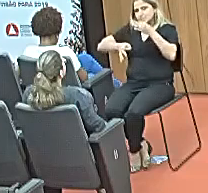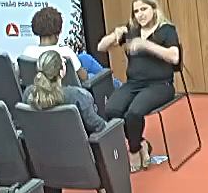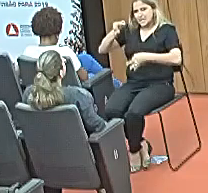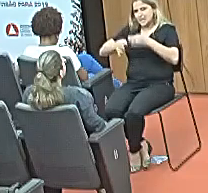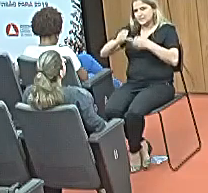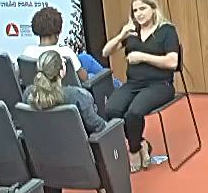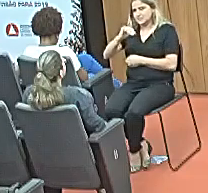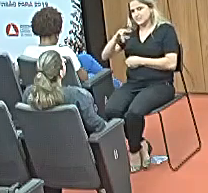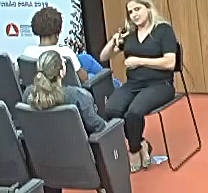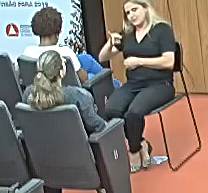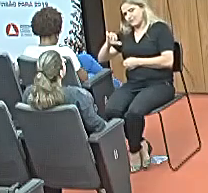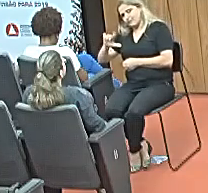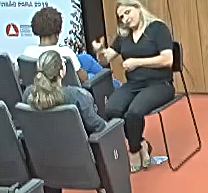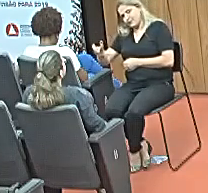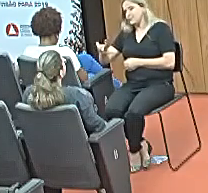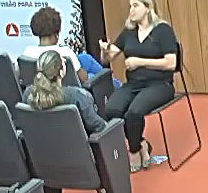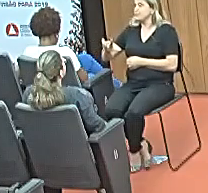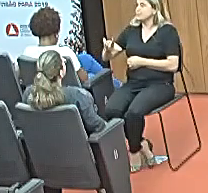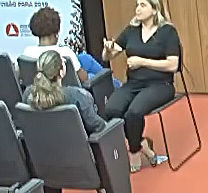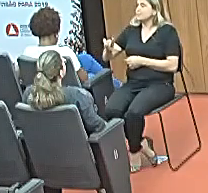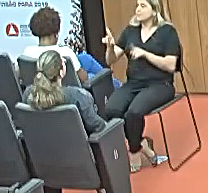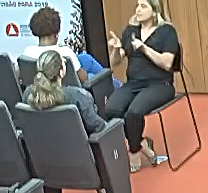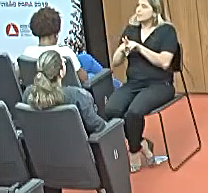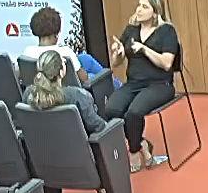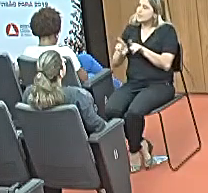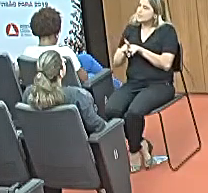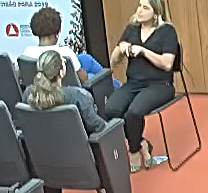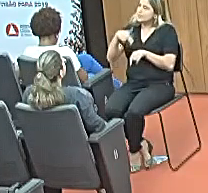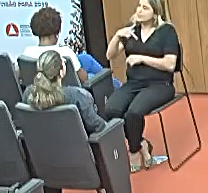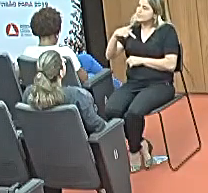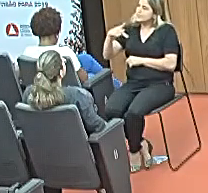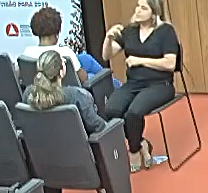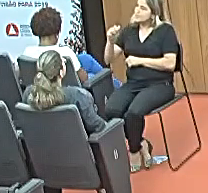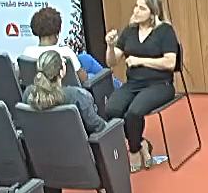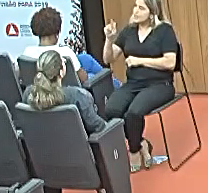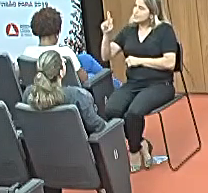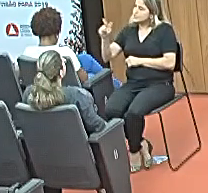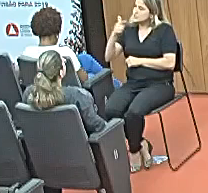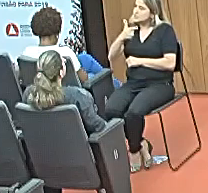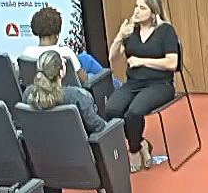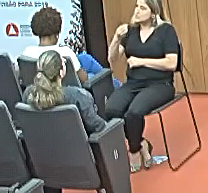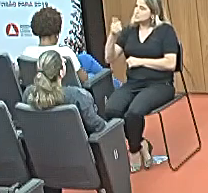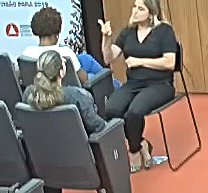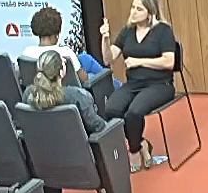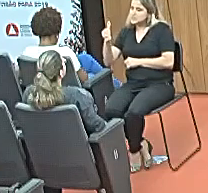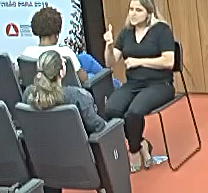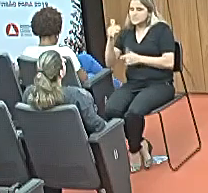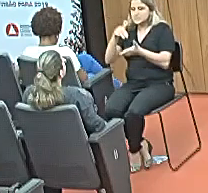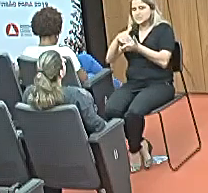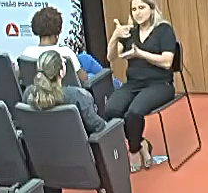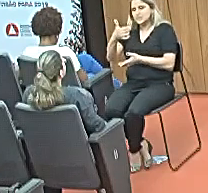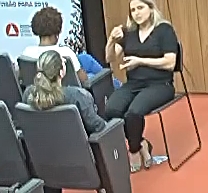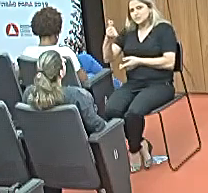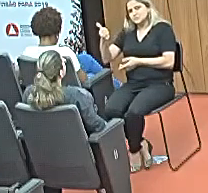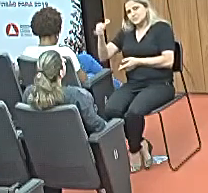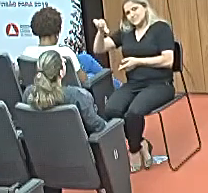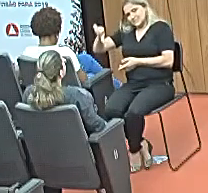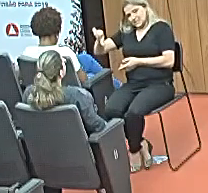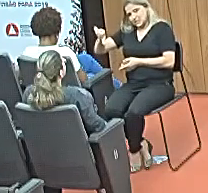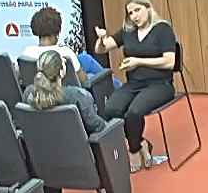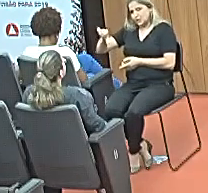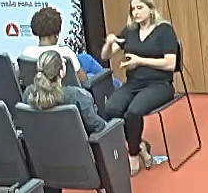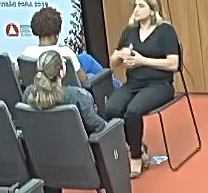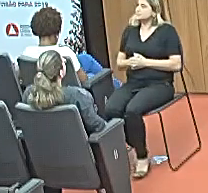no processo participativo de discussão do ppa ge 2016 2019 revisão para